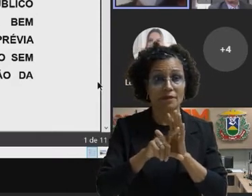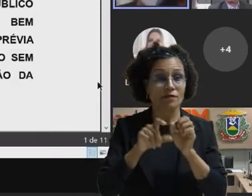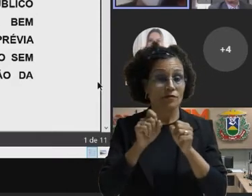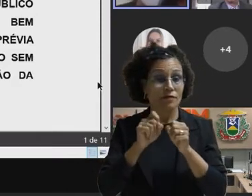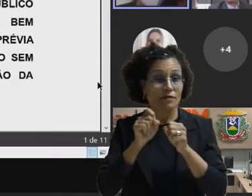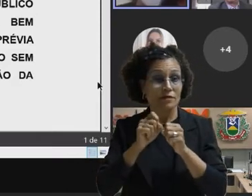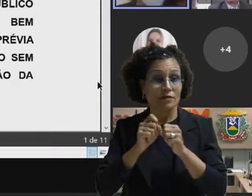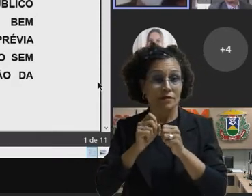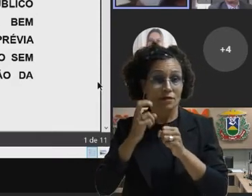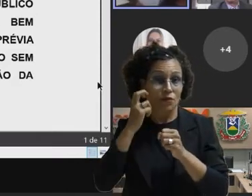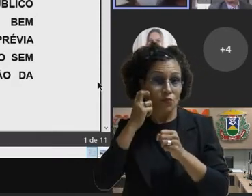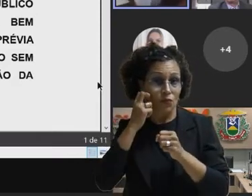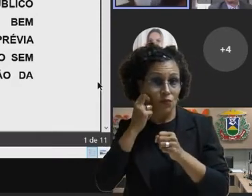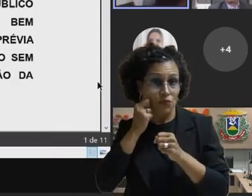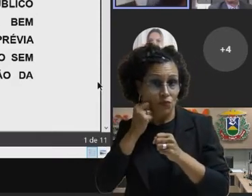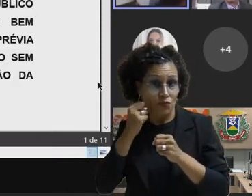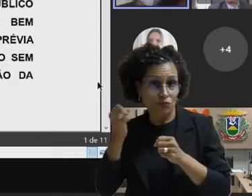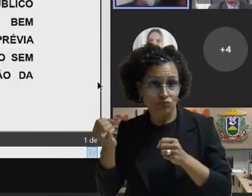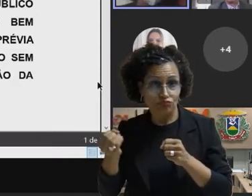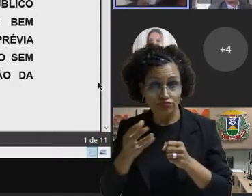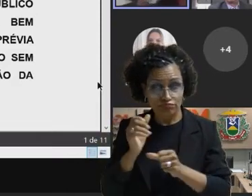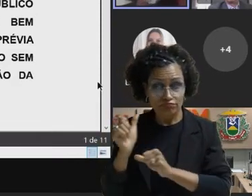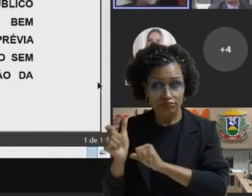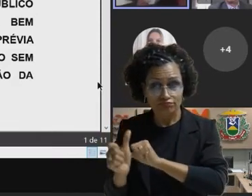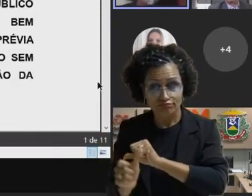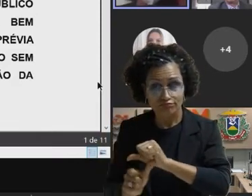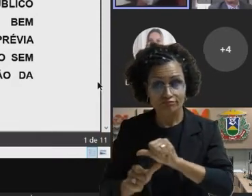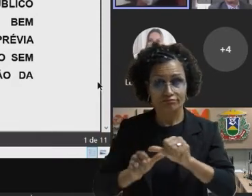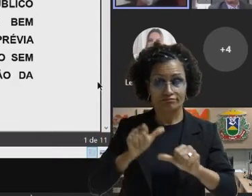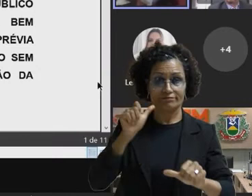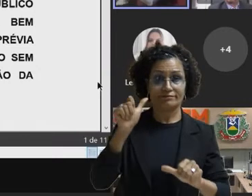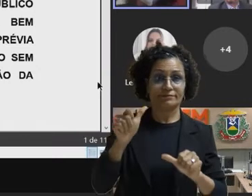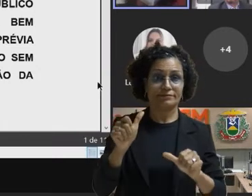do patrimônio do município,